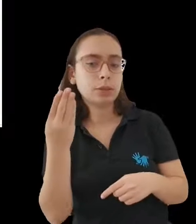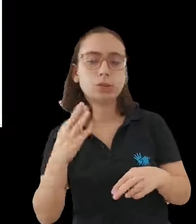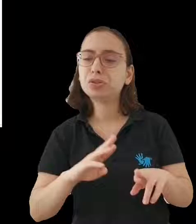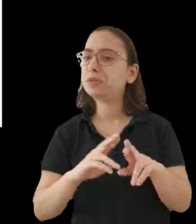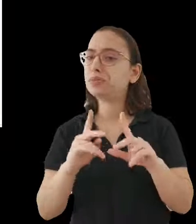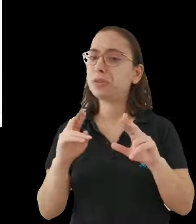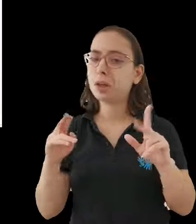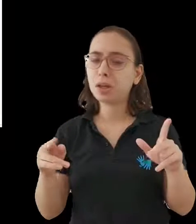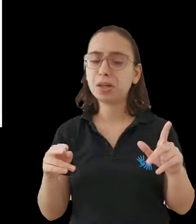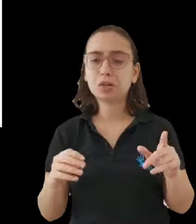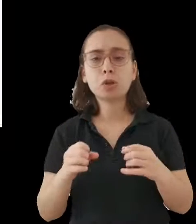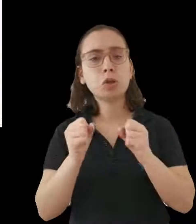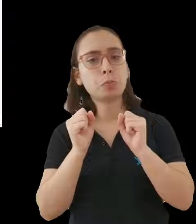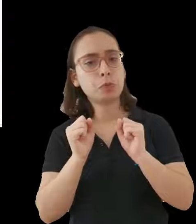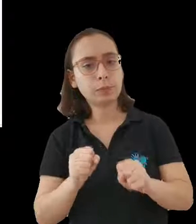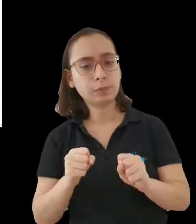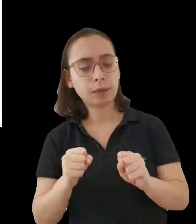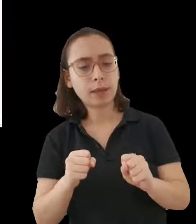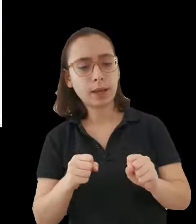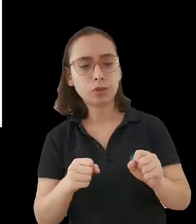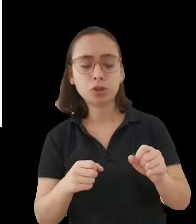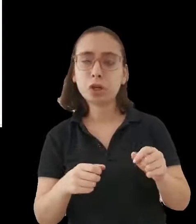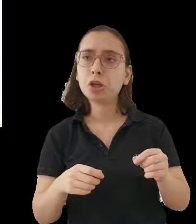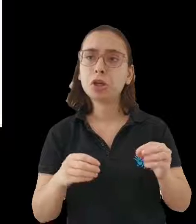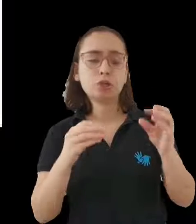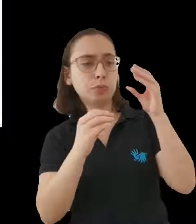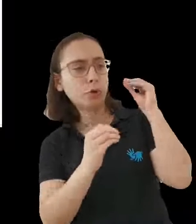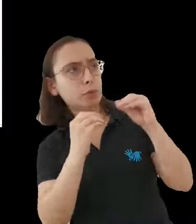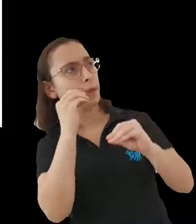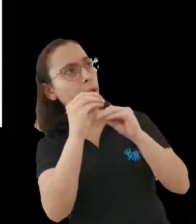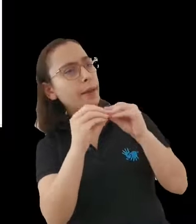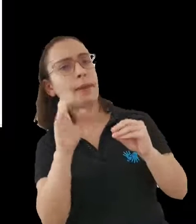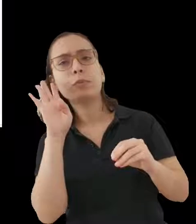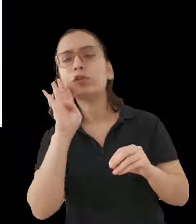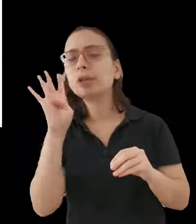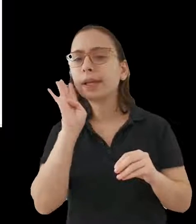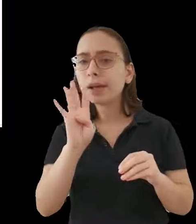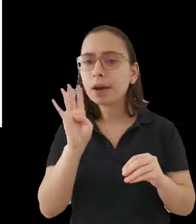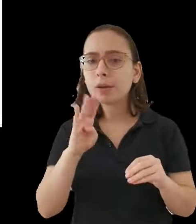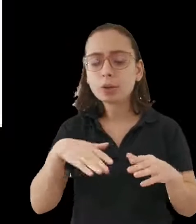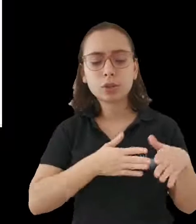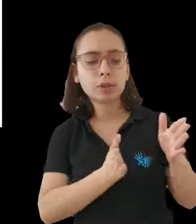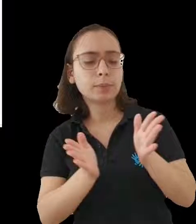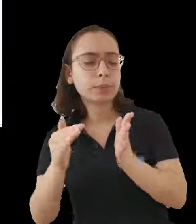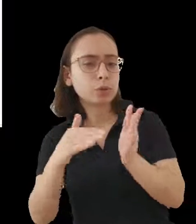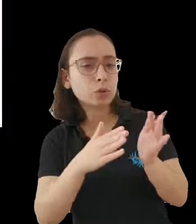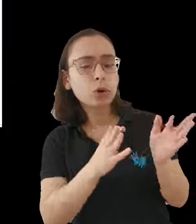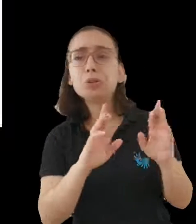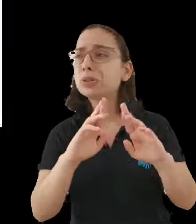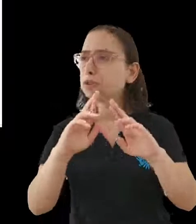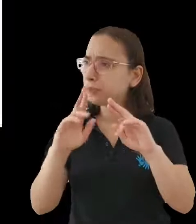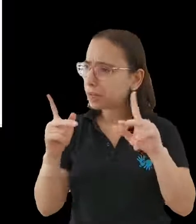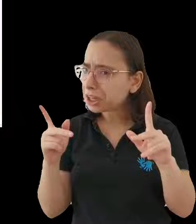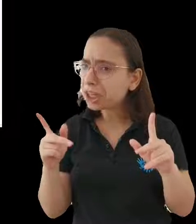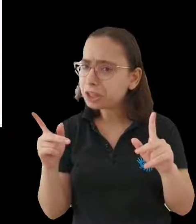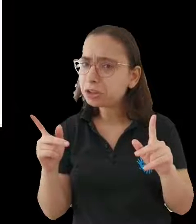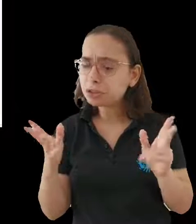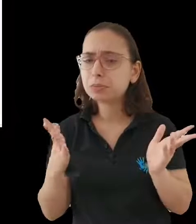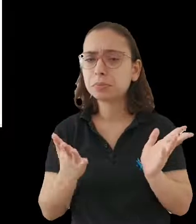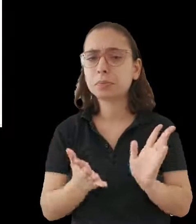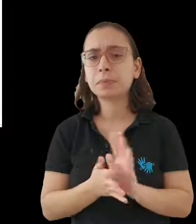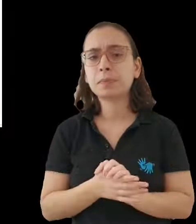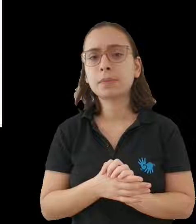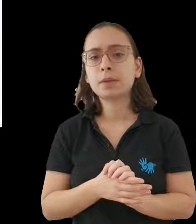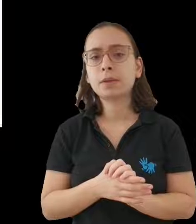eles têm várias possibilidades de montagem. Então, isso é muito legal. Tá vendo que tem umas ondas